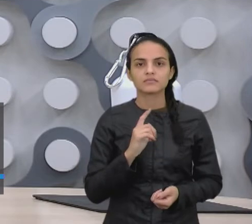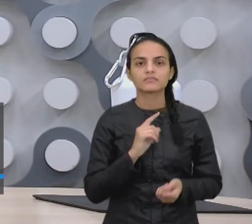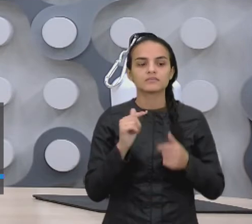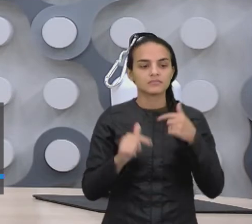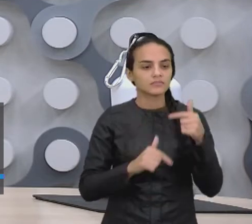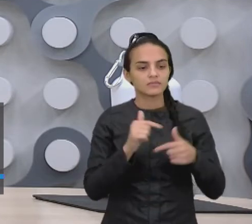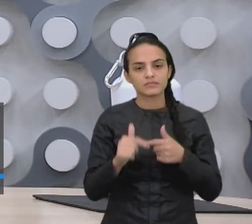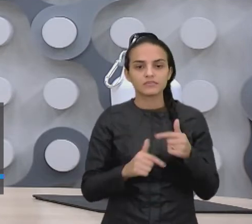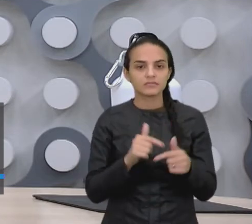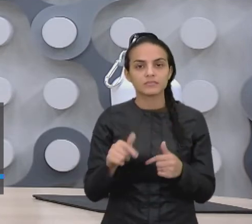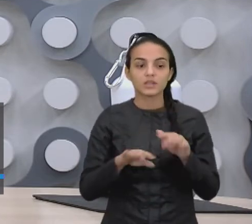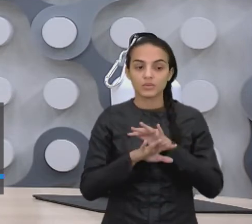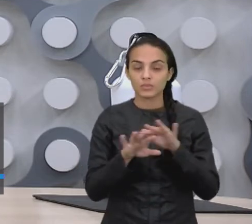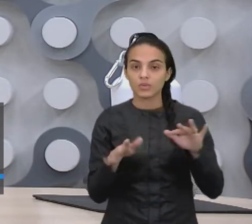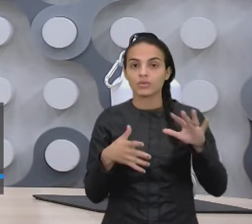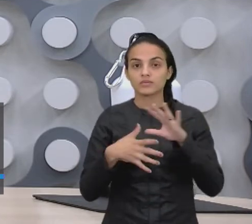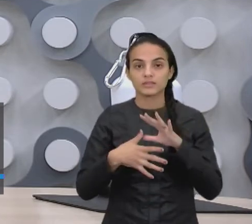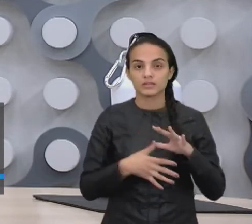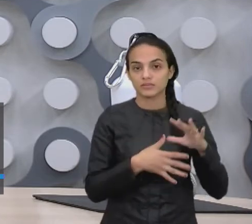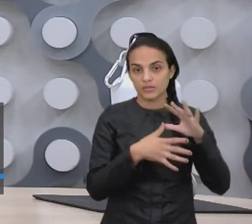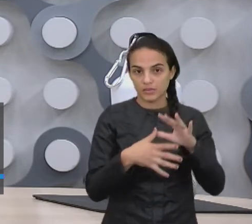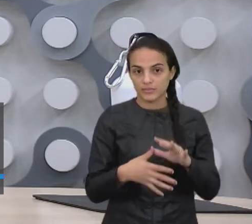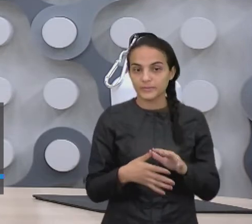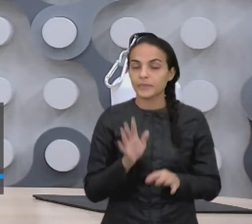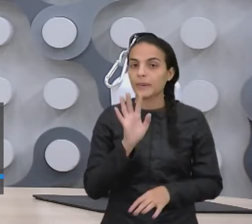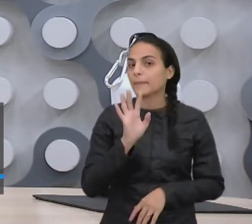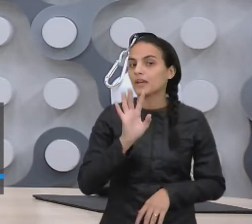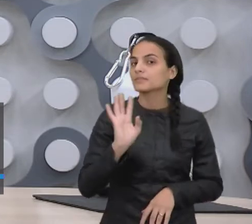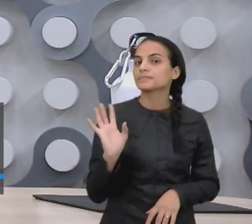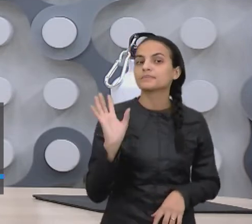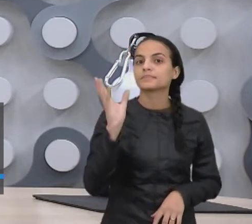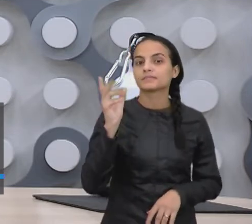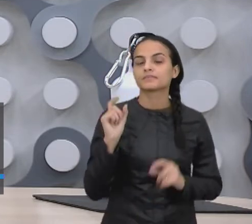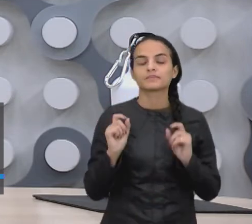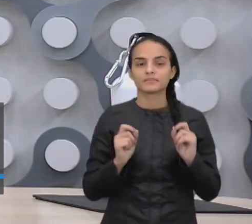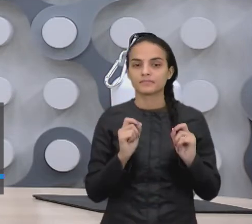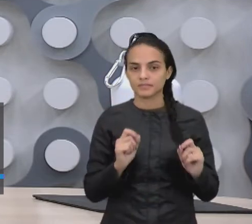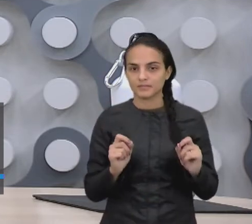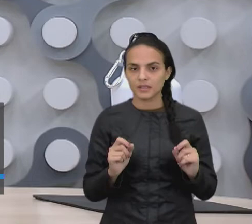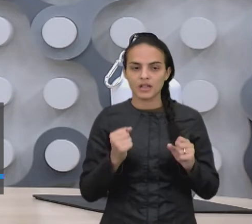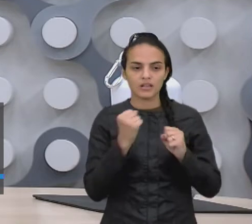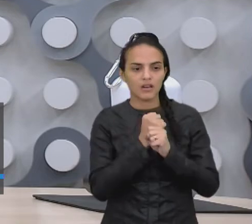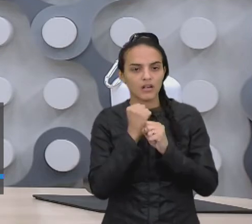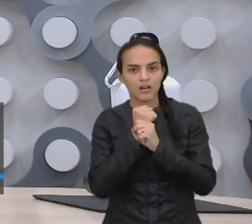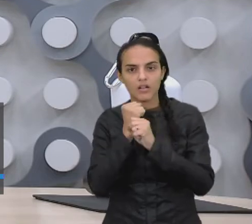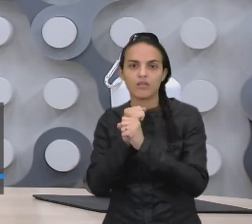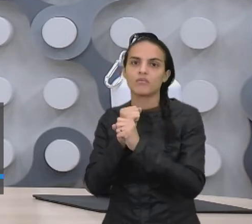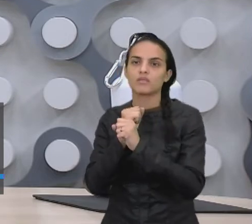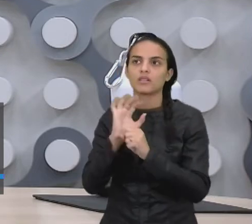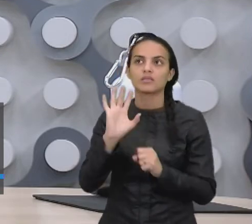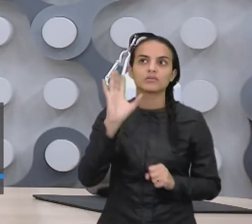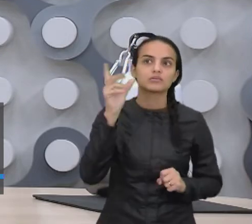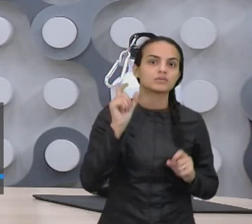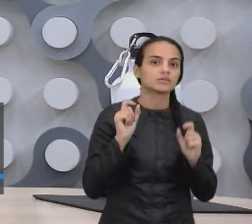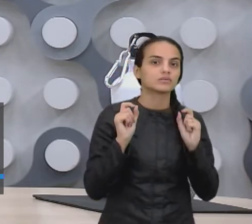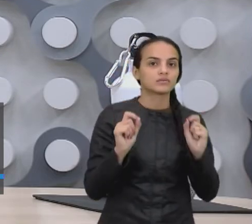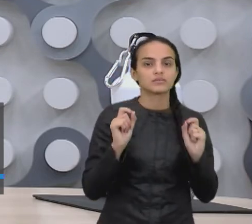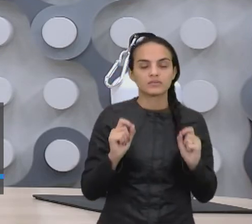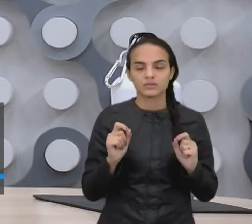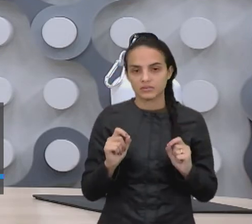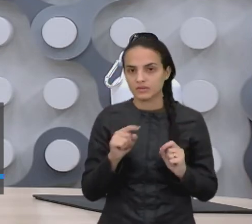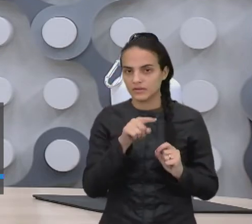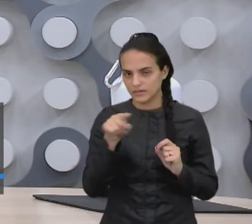trabalhando só com território. Só que o que acontece na obra, né? No canteiro de obra, no lote que